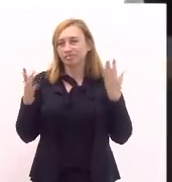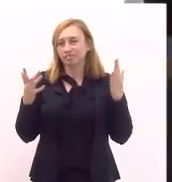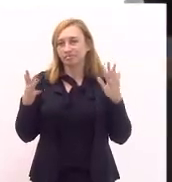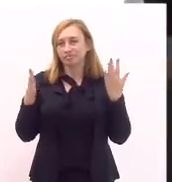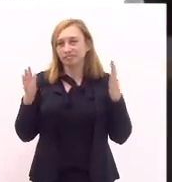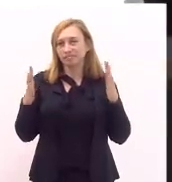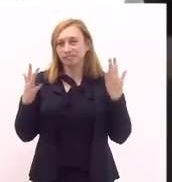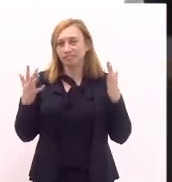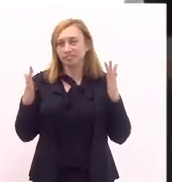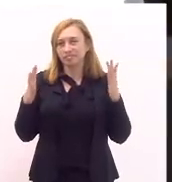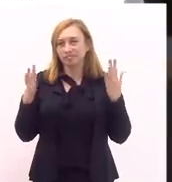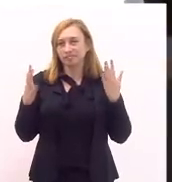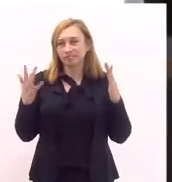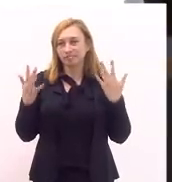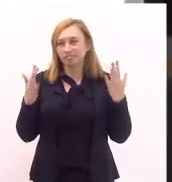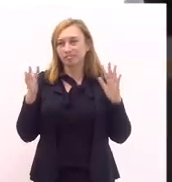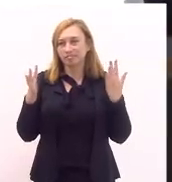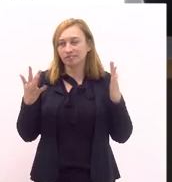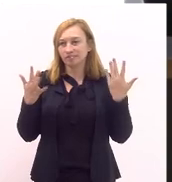G1